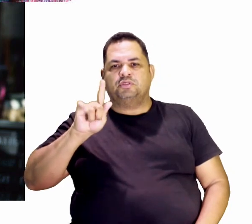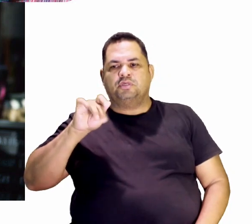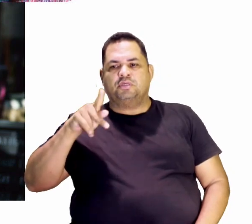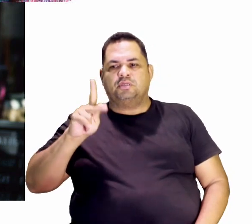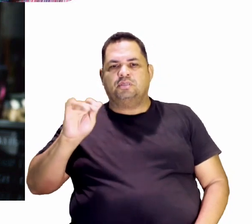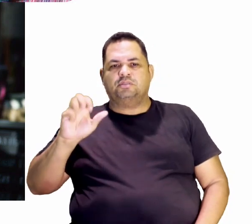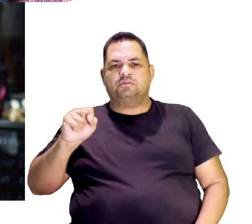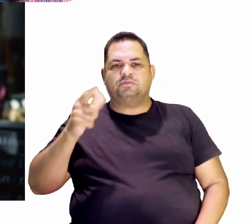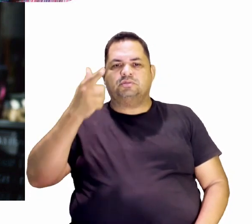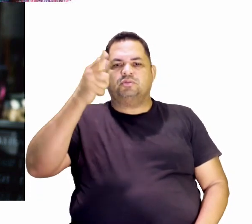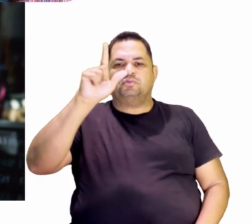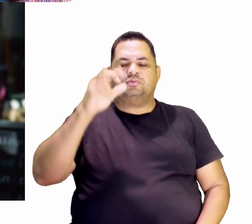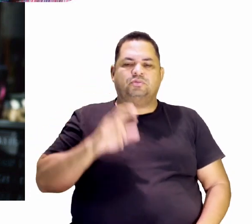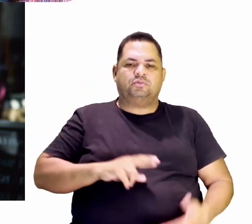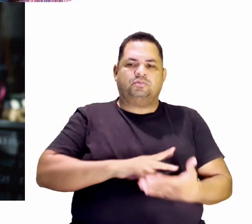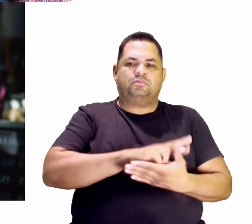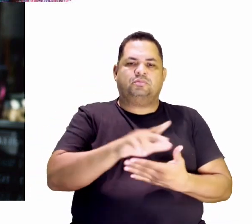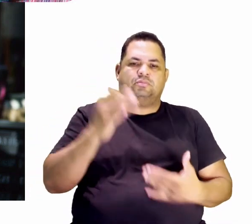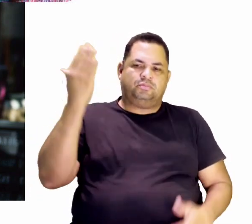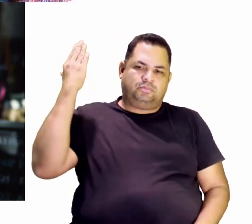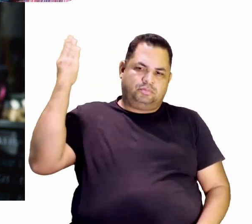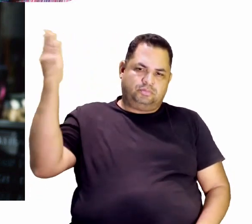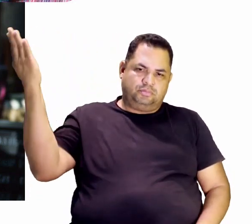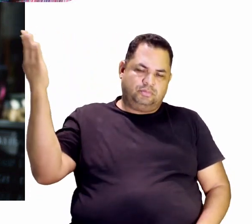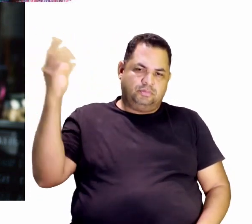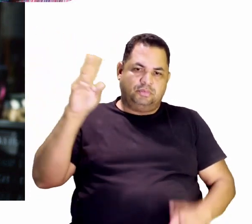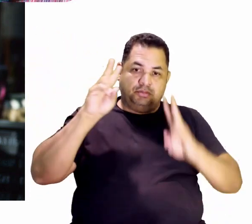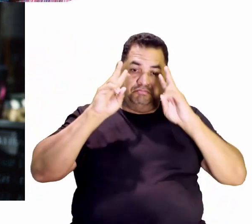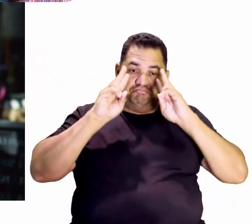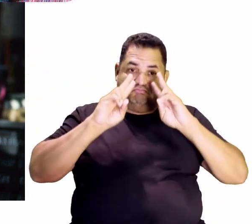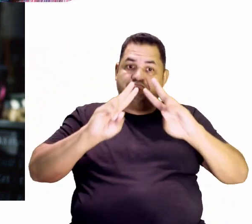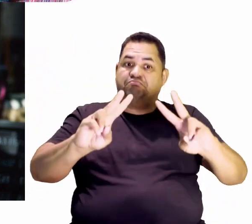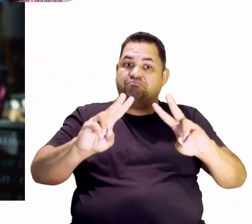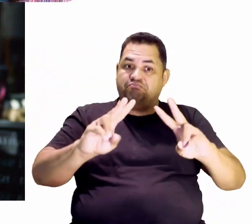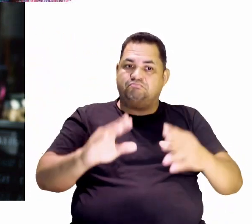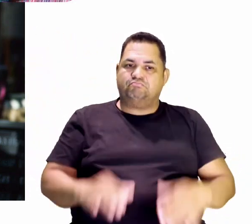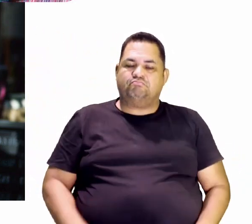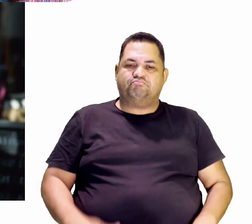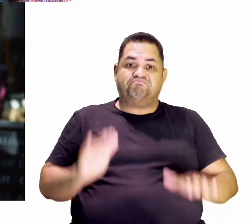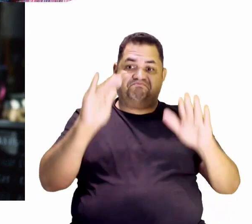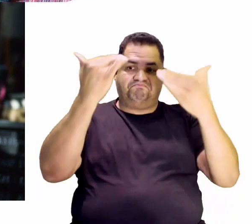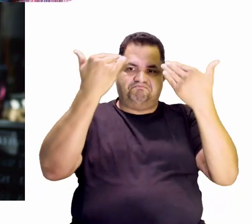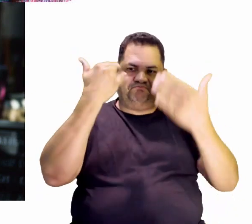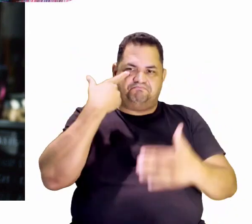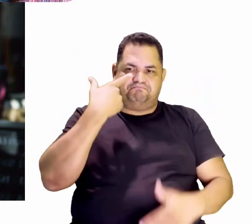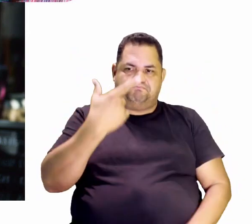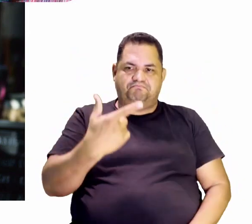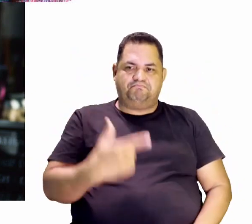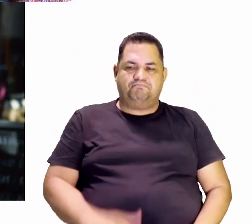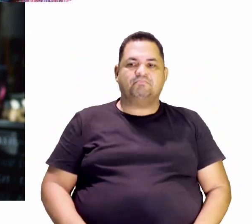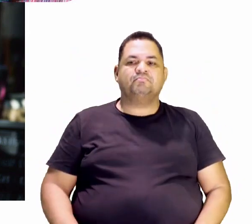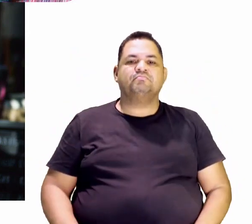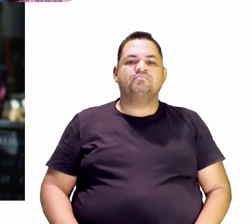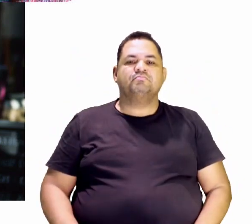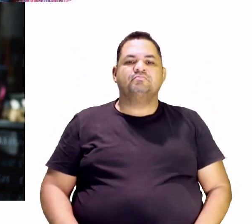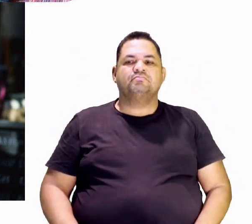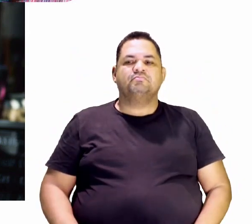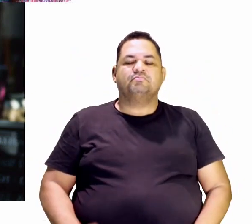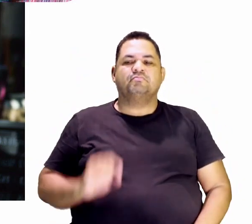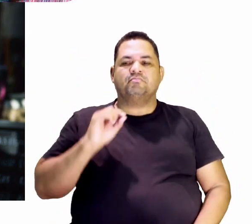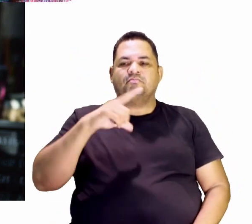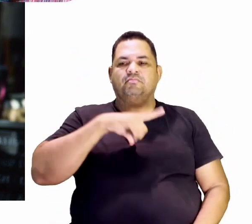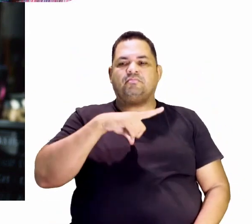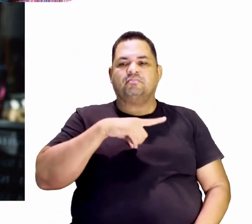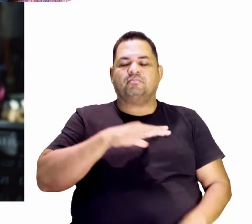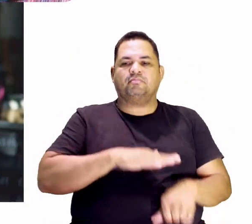outros mais. Então perceba que o visual chama atenção logo de cara, né? Beleza. O que mais,